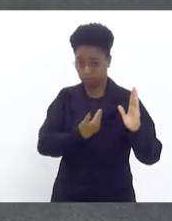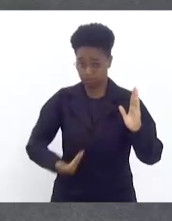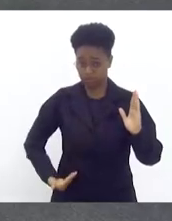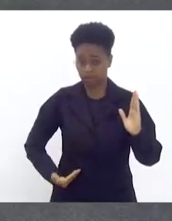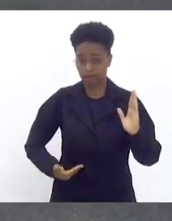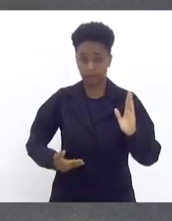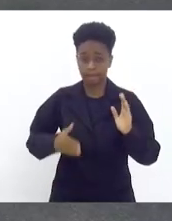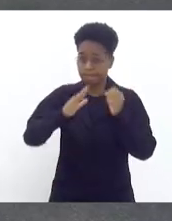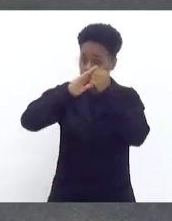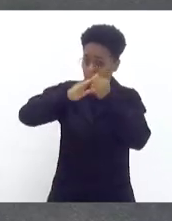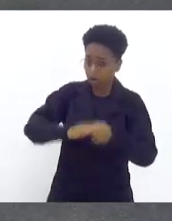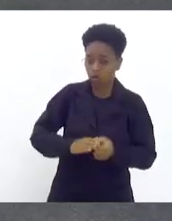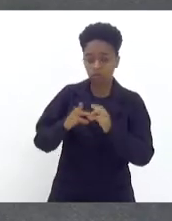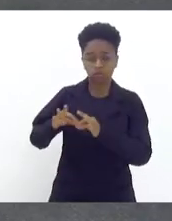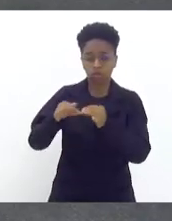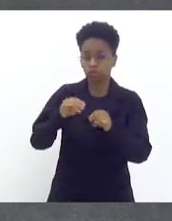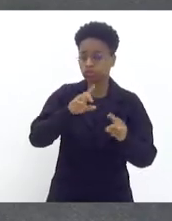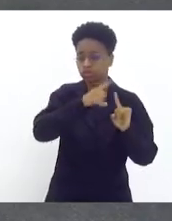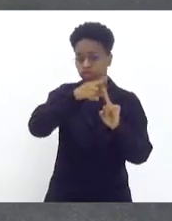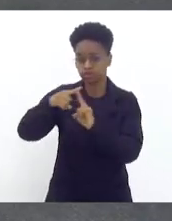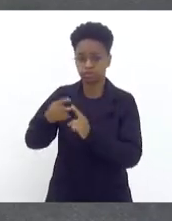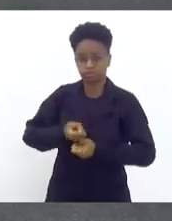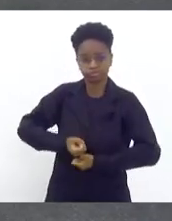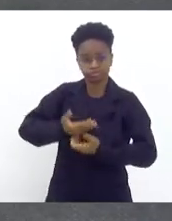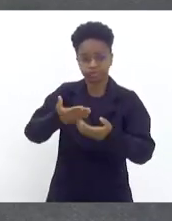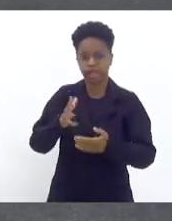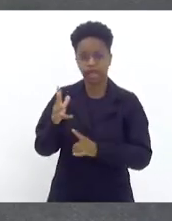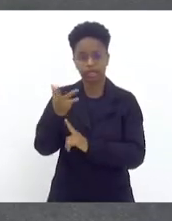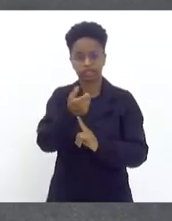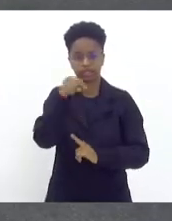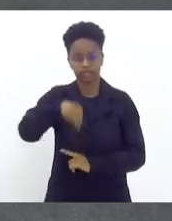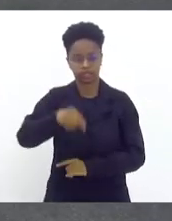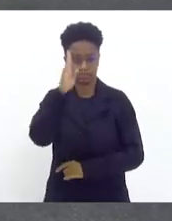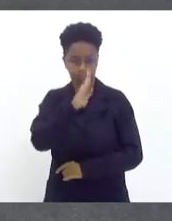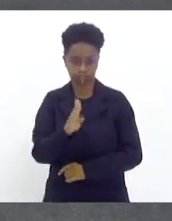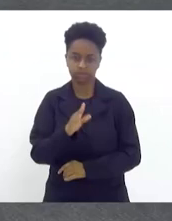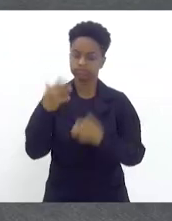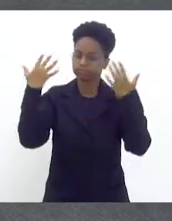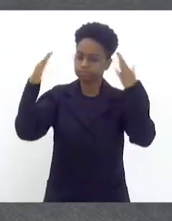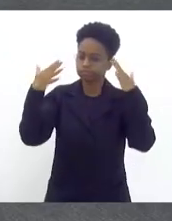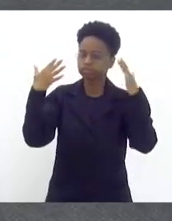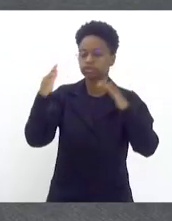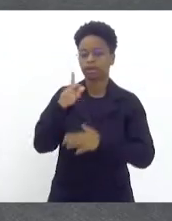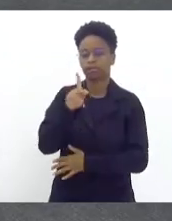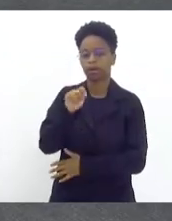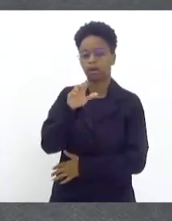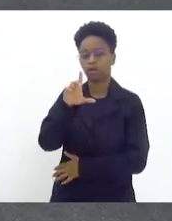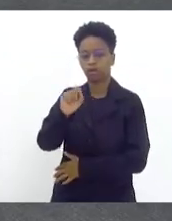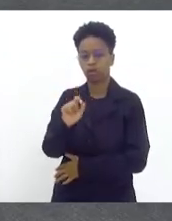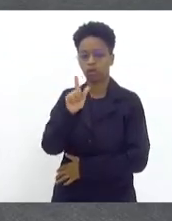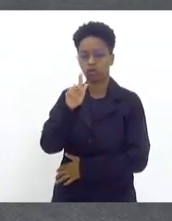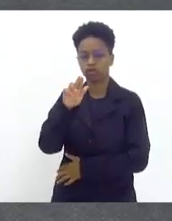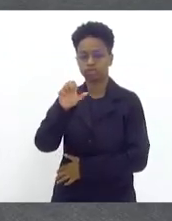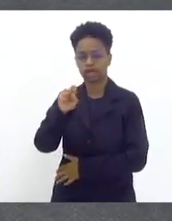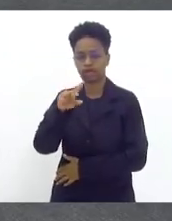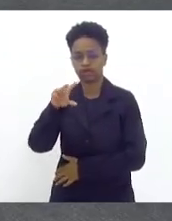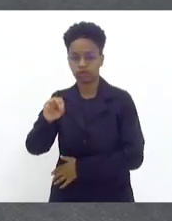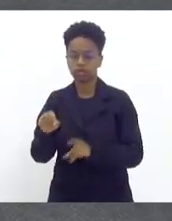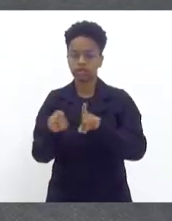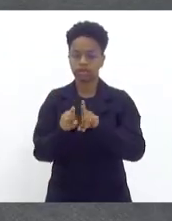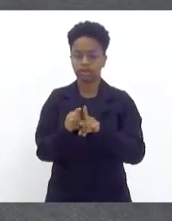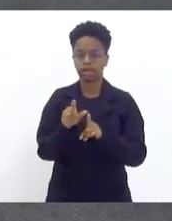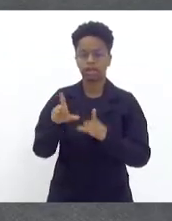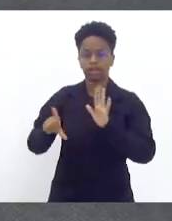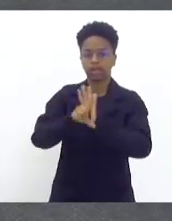todas as formas de expressão artística no nosso país viva Paulo Gustavo viva Aldir Blanc